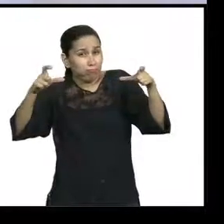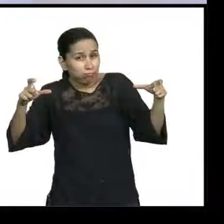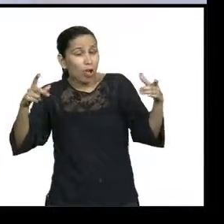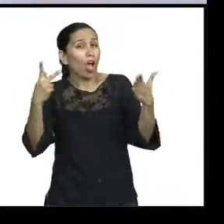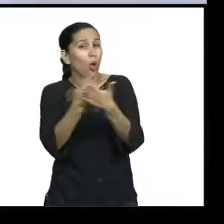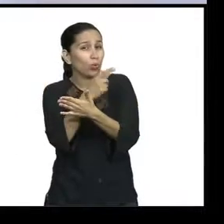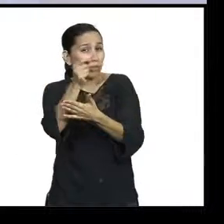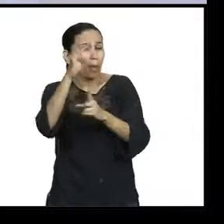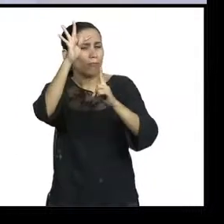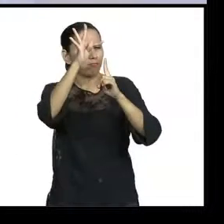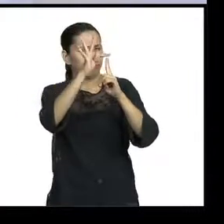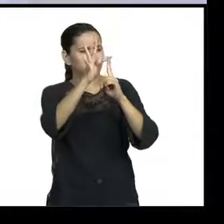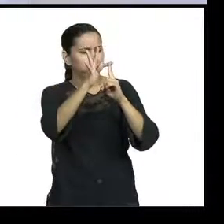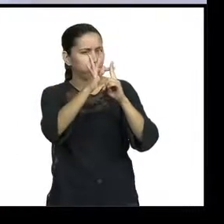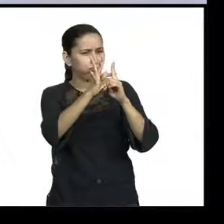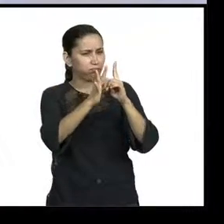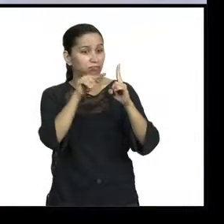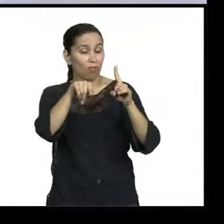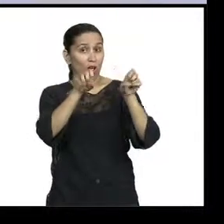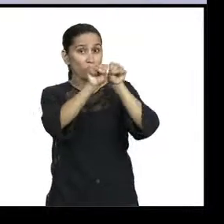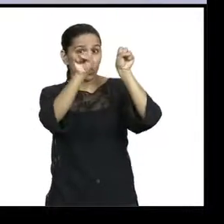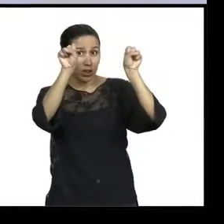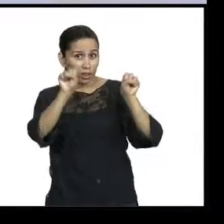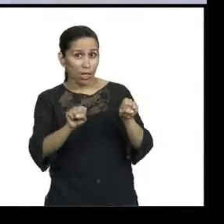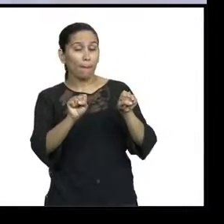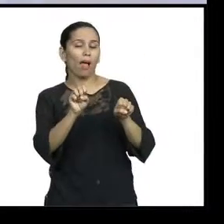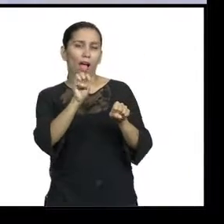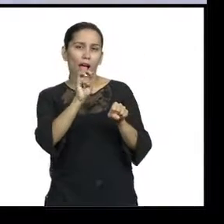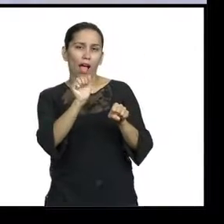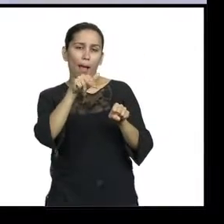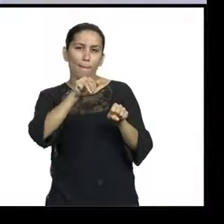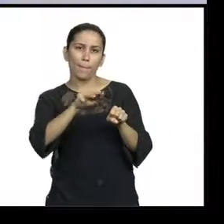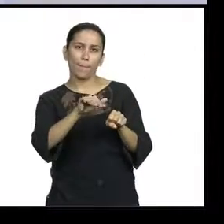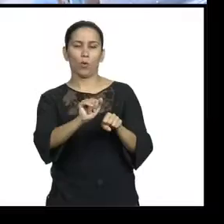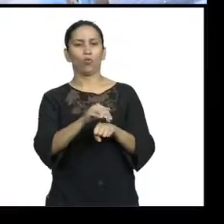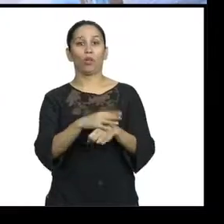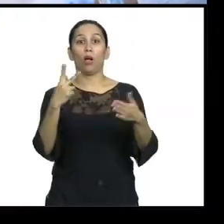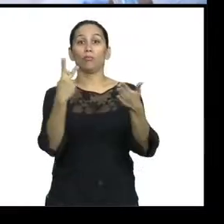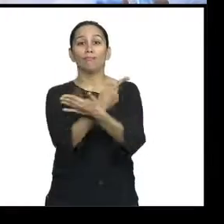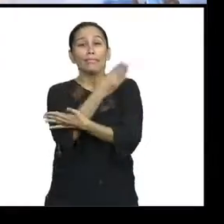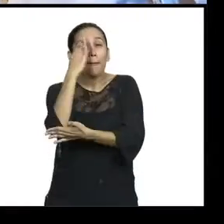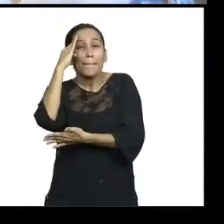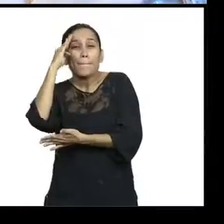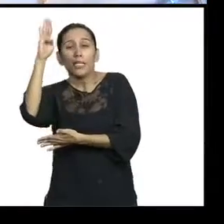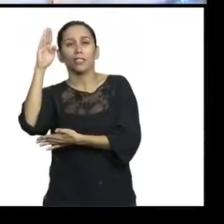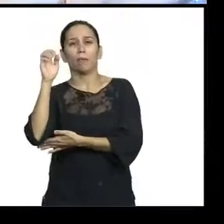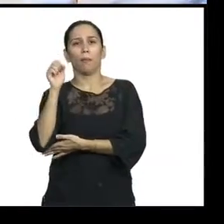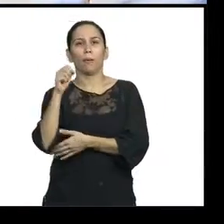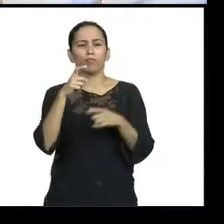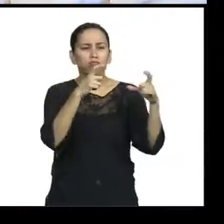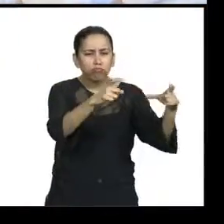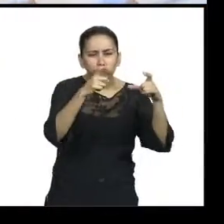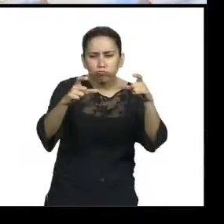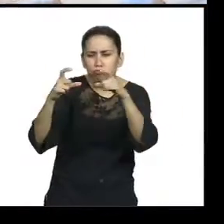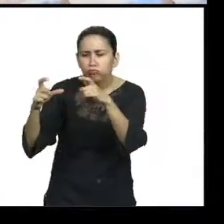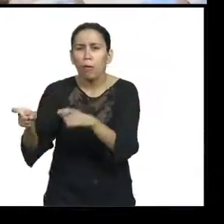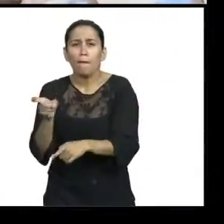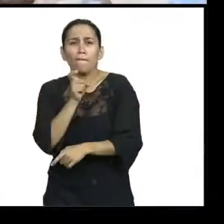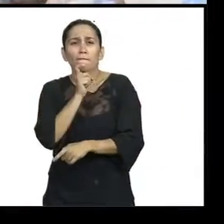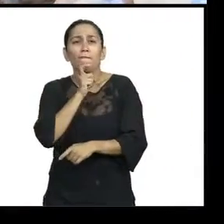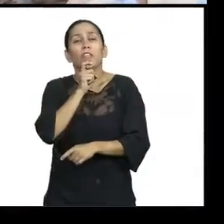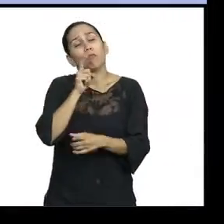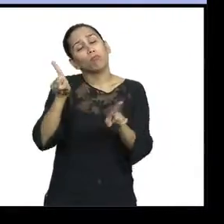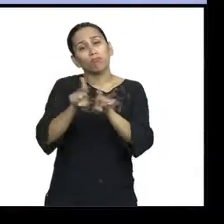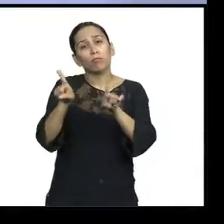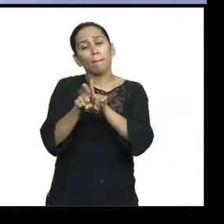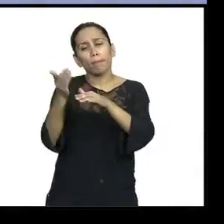de temperatura é feita pelo sistema de refrigeração por amônia. Isso acontece principalmente nos locais com câmeras frias e túneis de